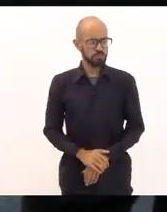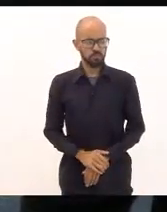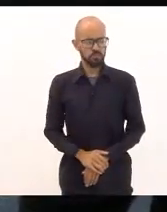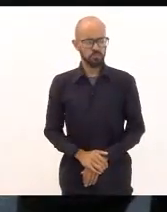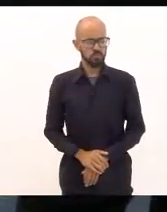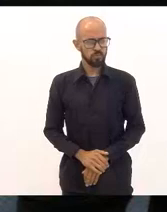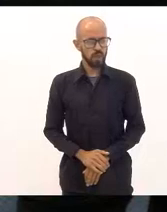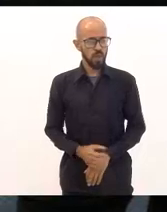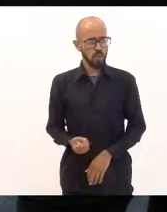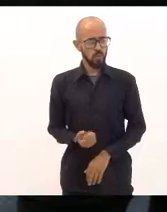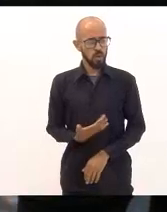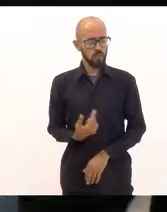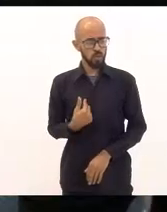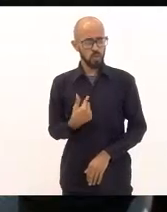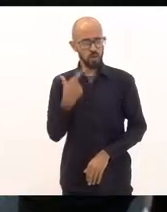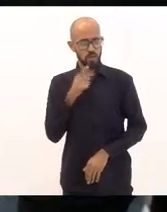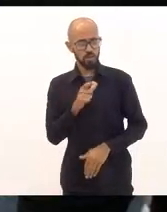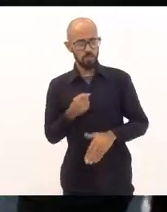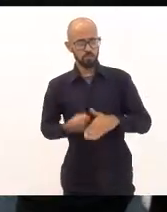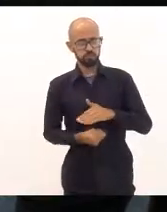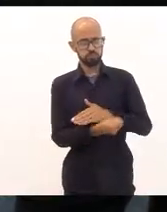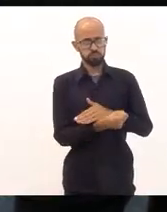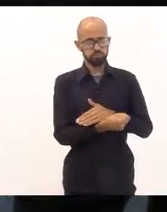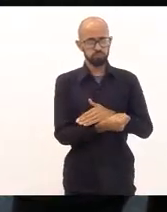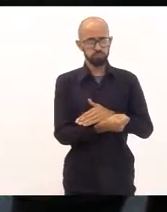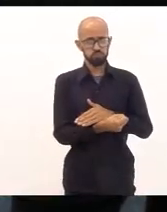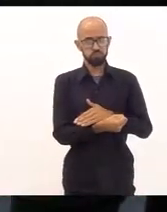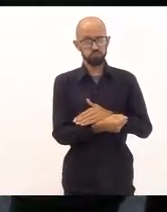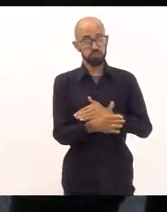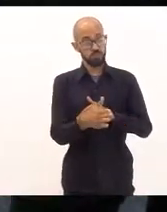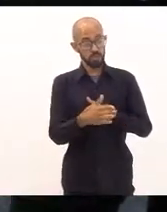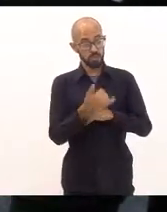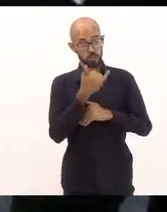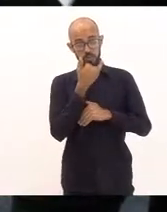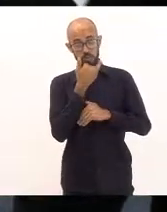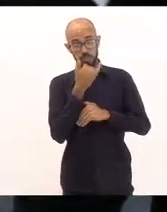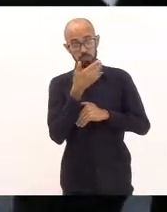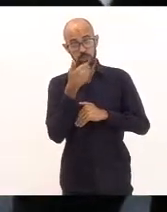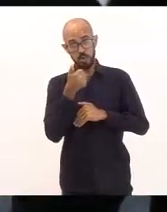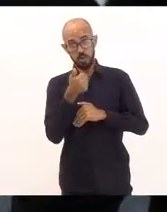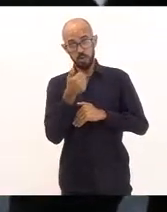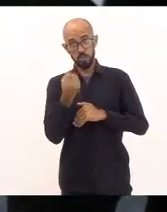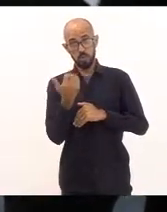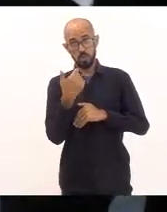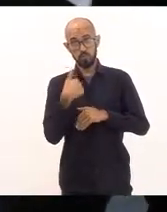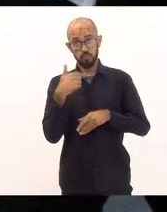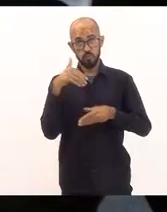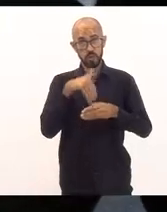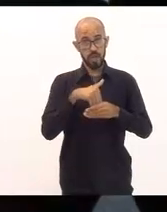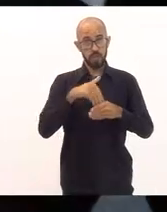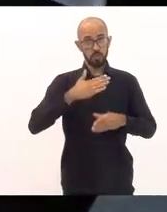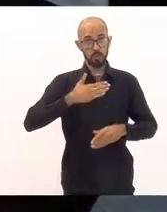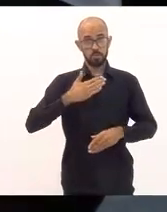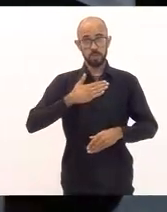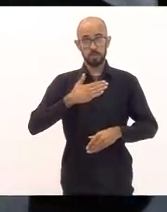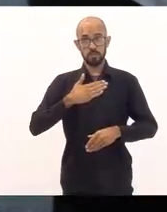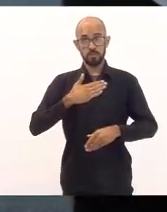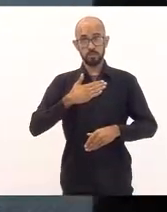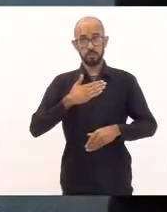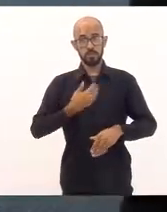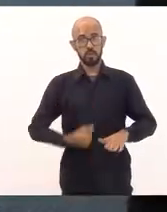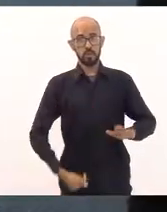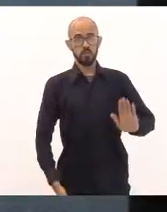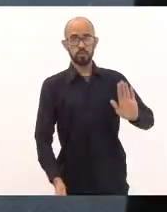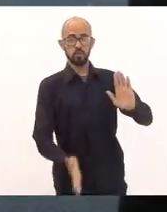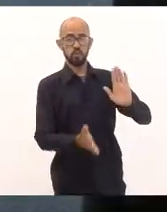Desde quando eu me elegi, ou melhor, desde quando eu fui eleito, eu fiz um